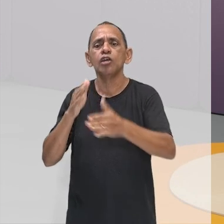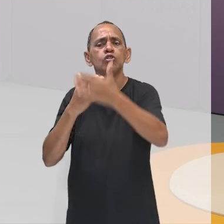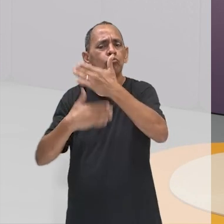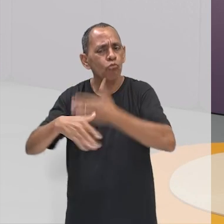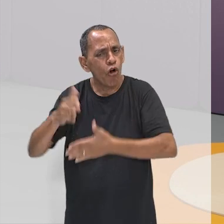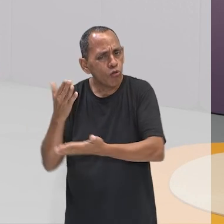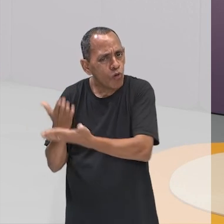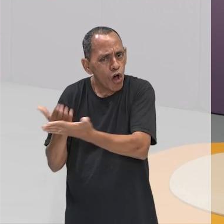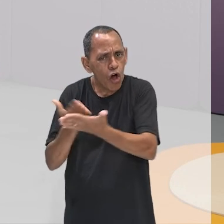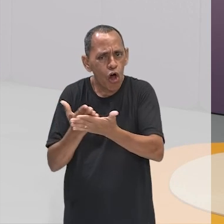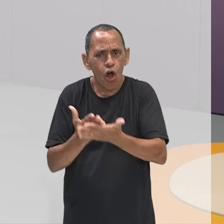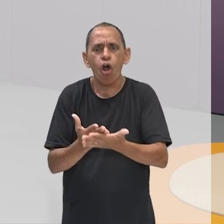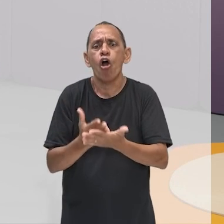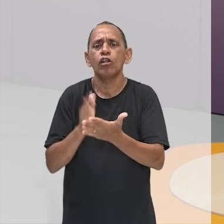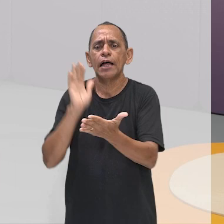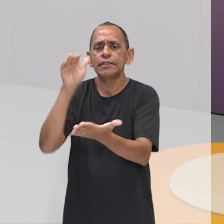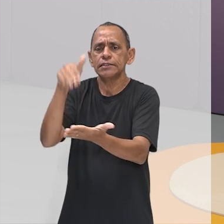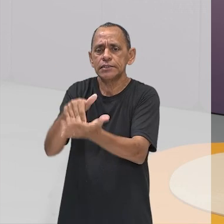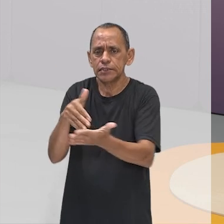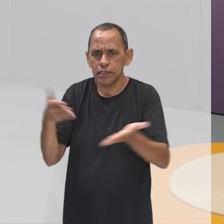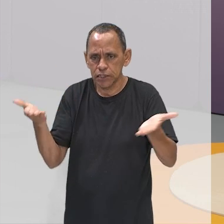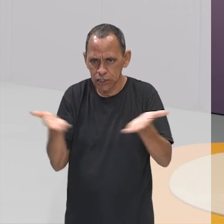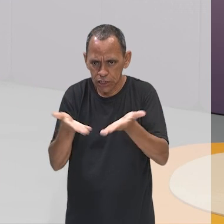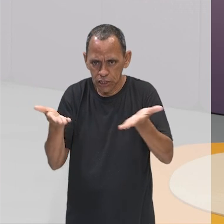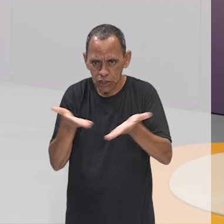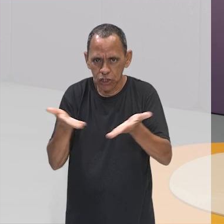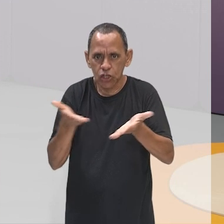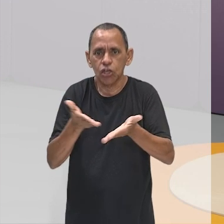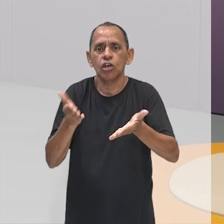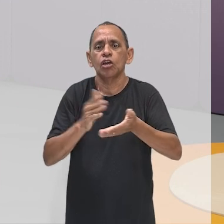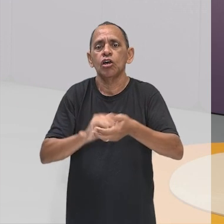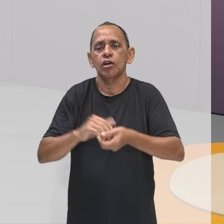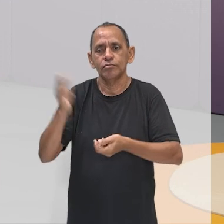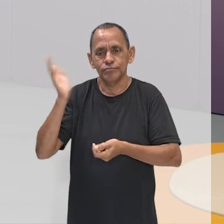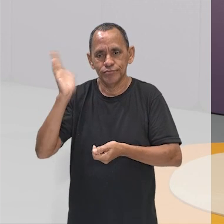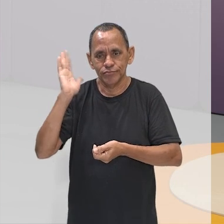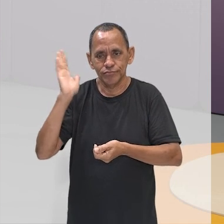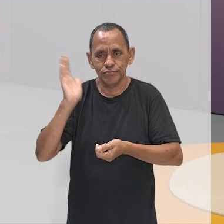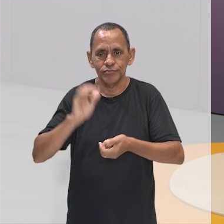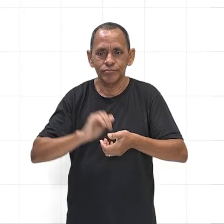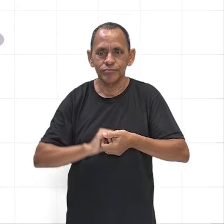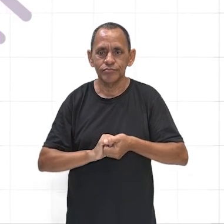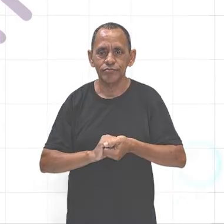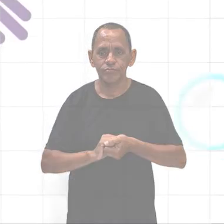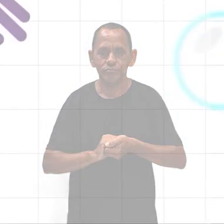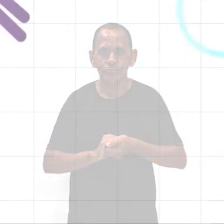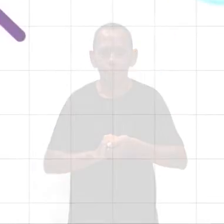encerrando por aqui e a gente se encontra numa próxima aula. Até a próxima!